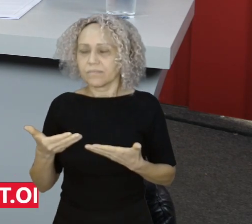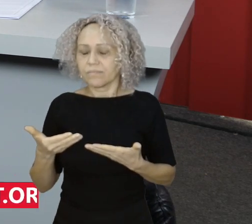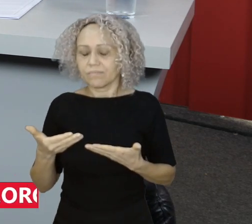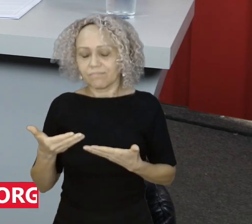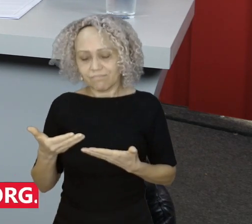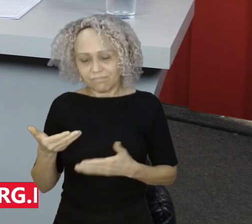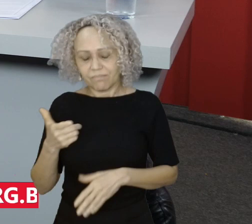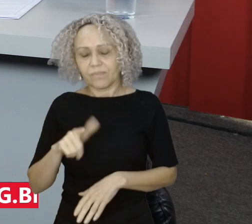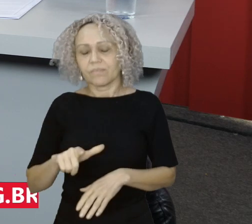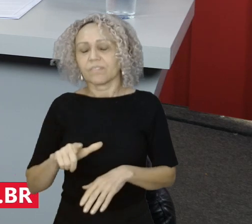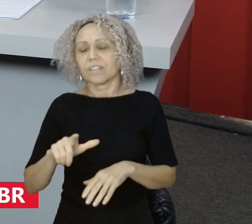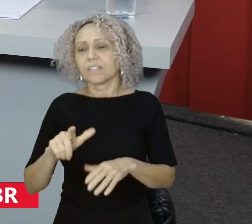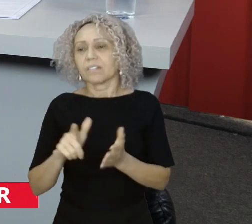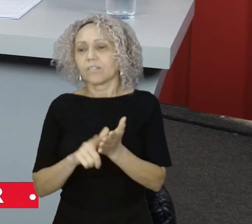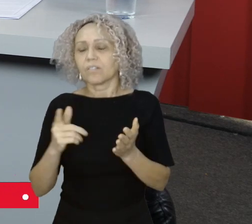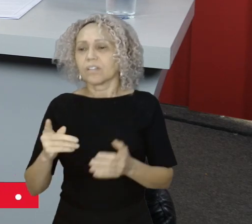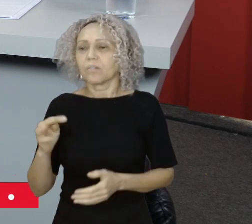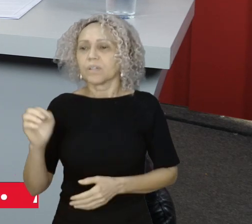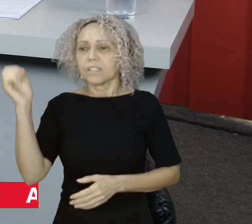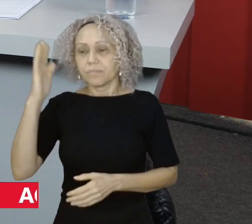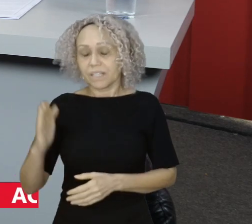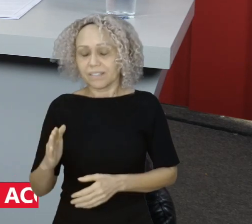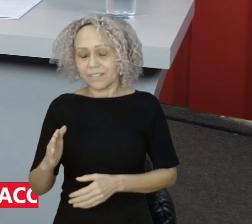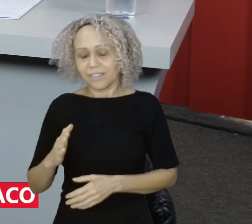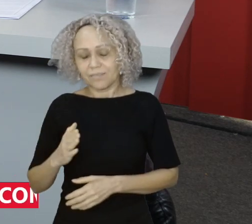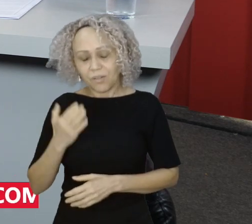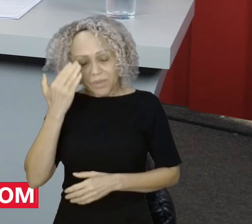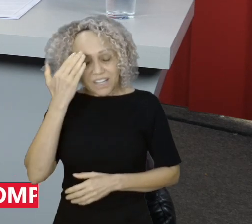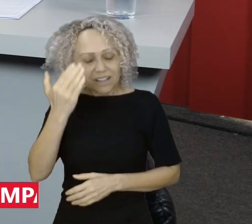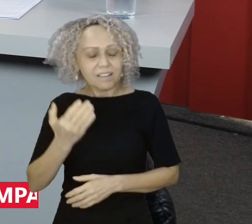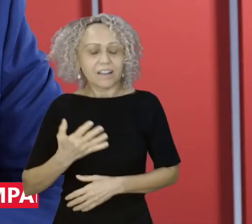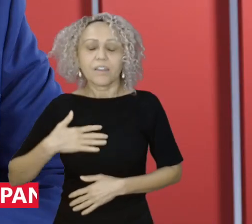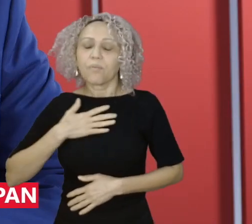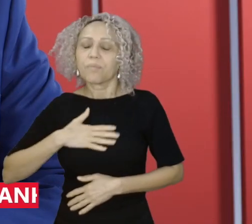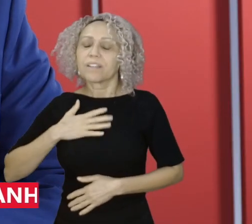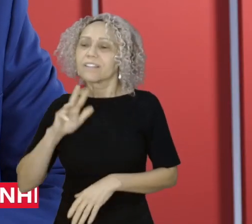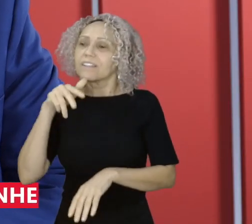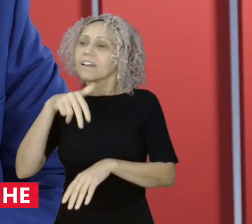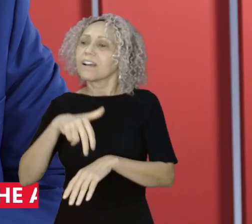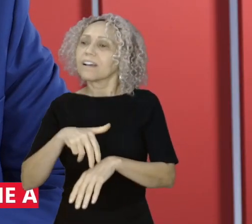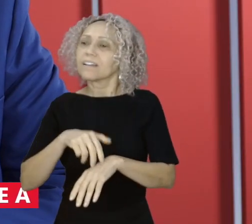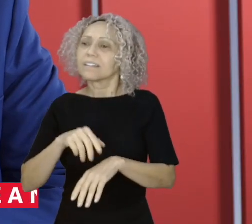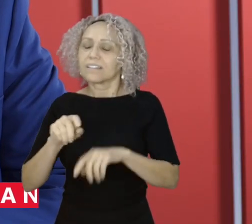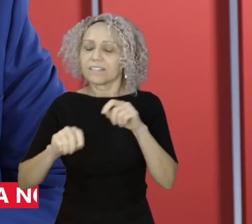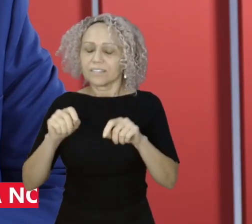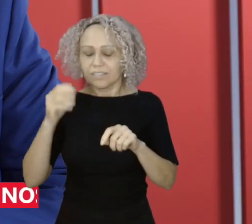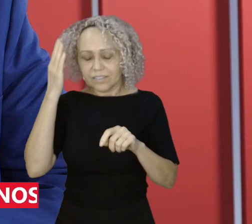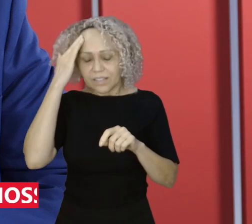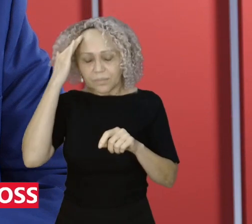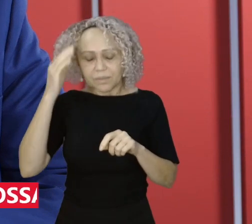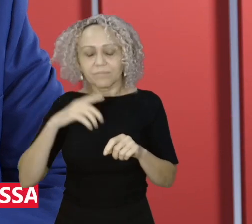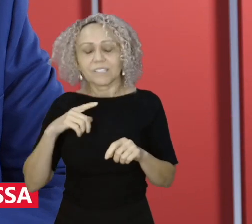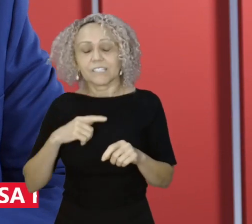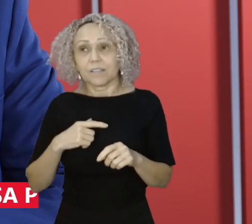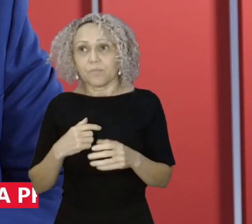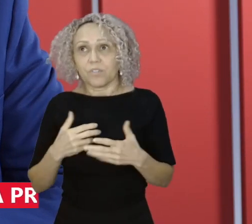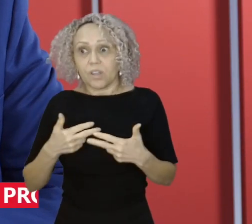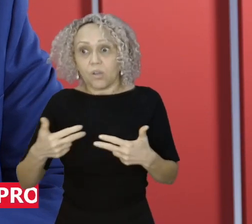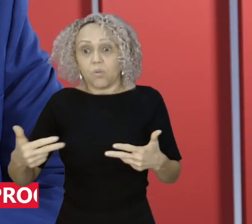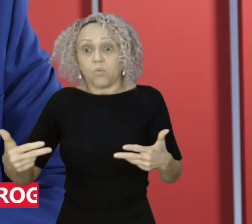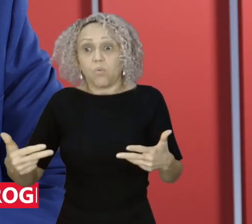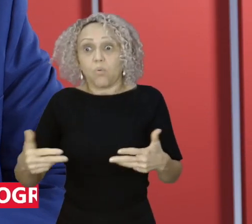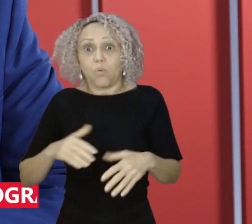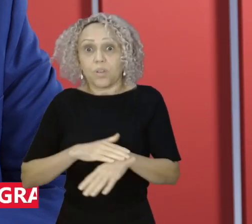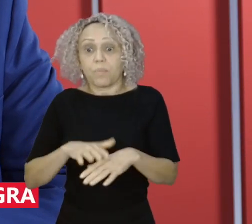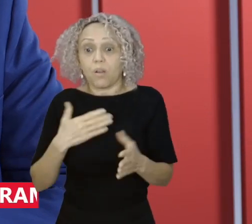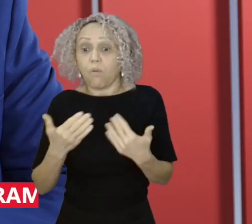muito obrigado, prazer grande estar aqui, porque a gente sabe que temos muita coisa para falar com o nosso povo e o PT está